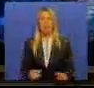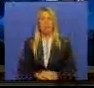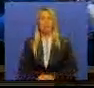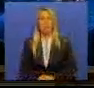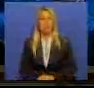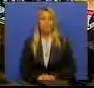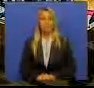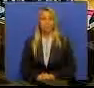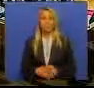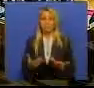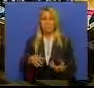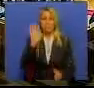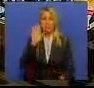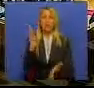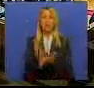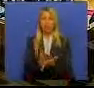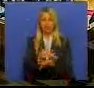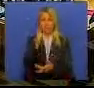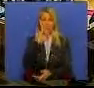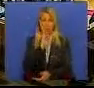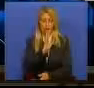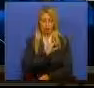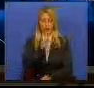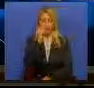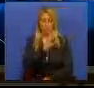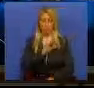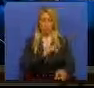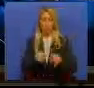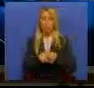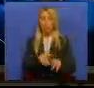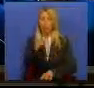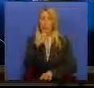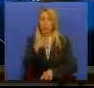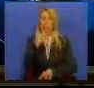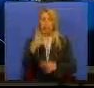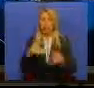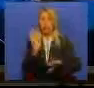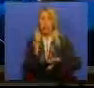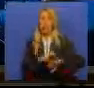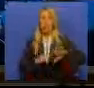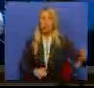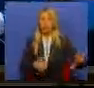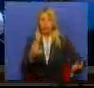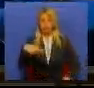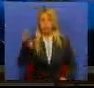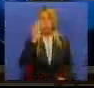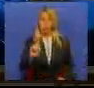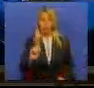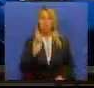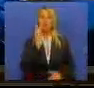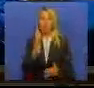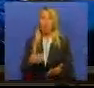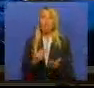E, finalmente, senhoras e senhores deputados, tendo a esquerda socialista dado